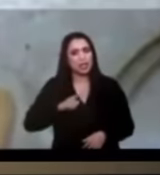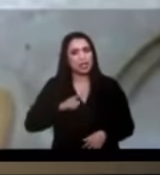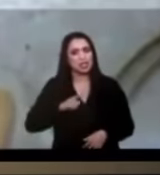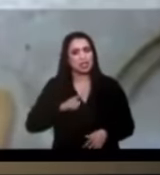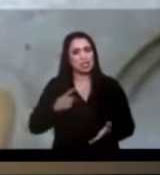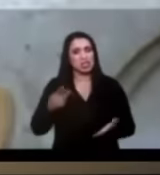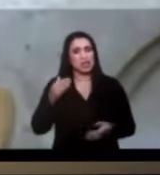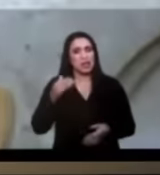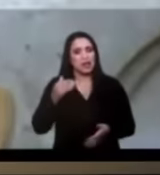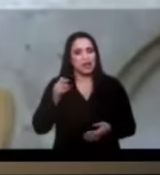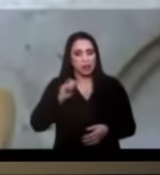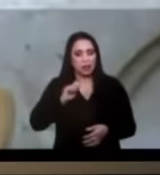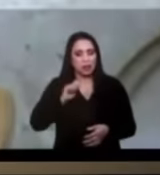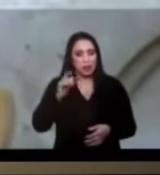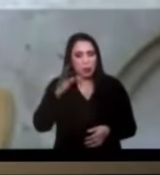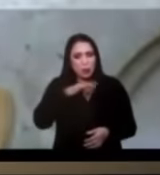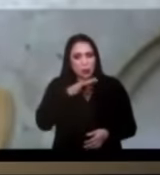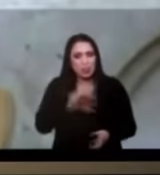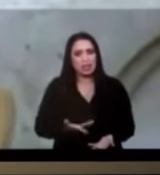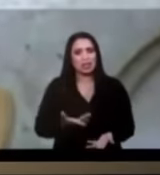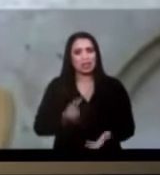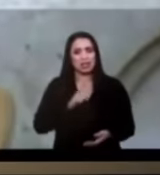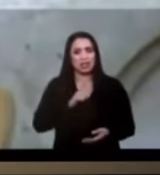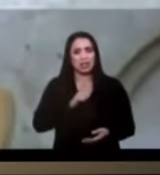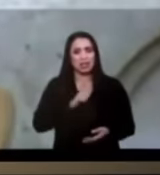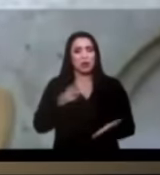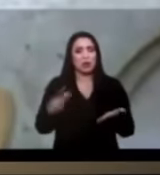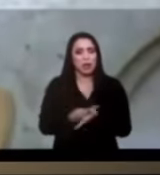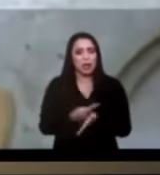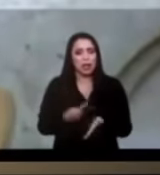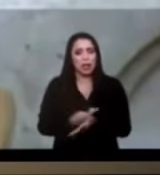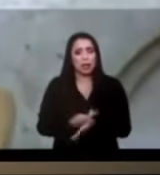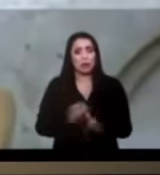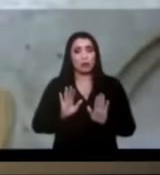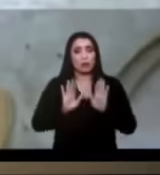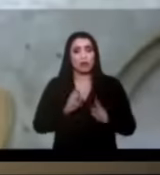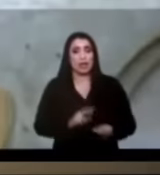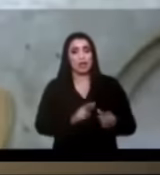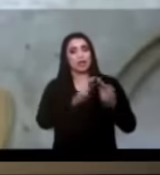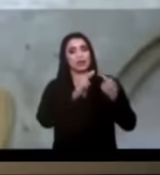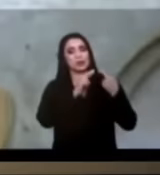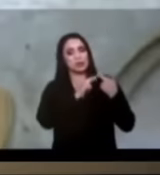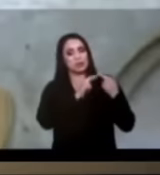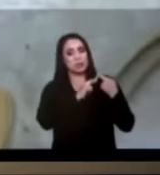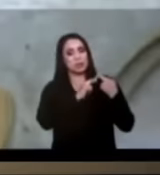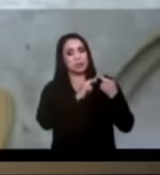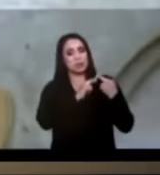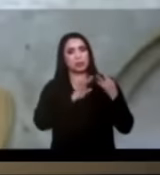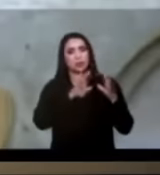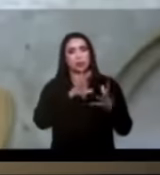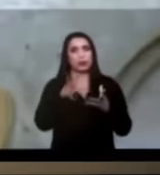grave negligência que evidentemente é critério de responsabilização em toda parte do